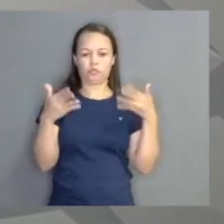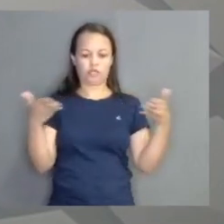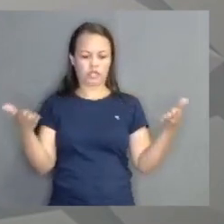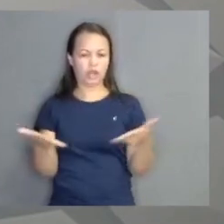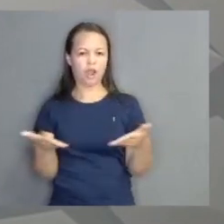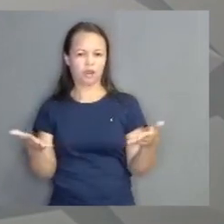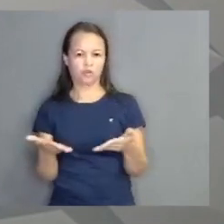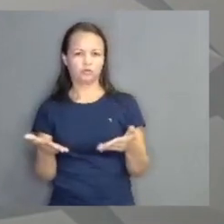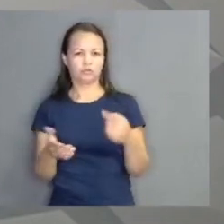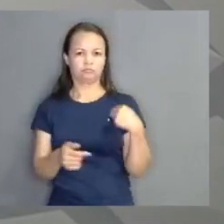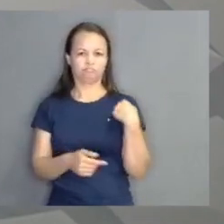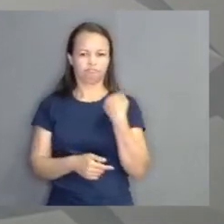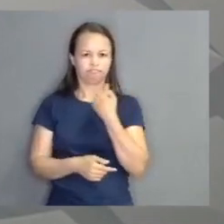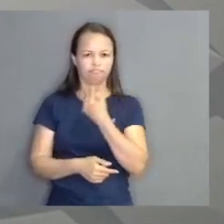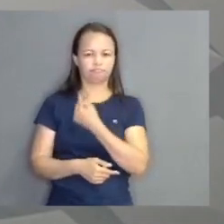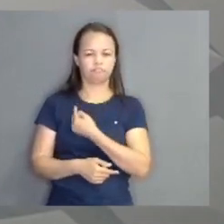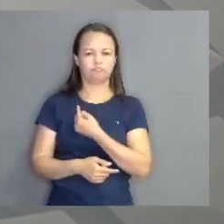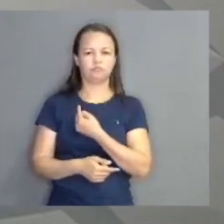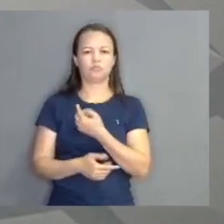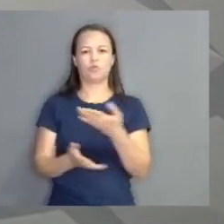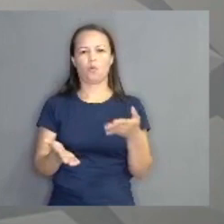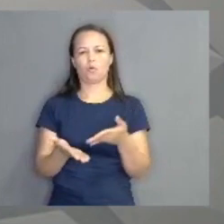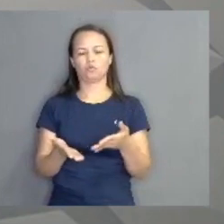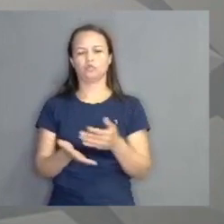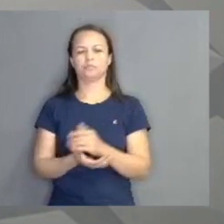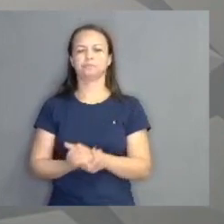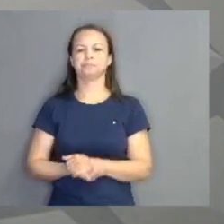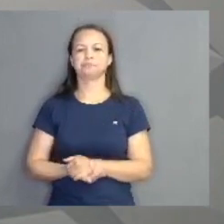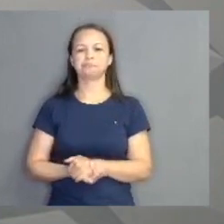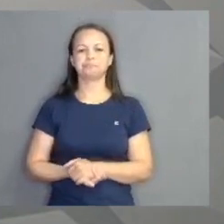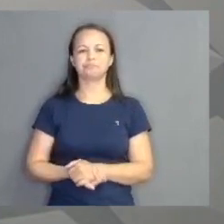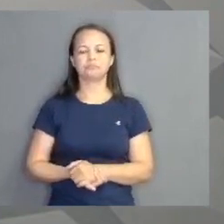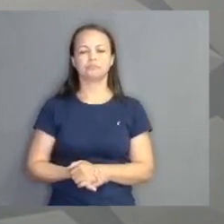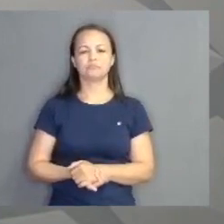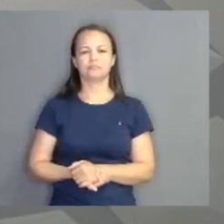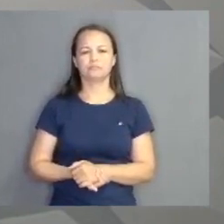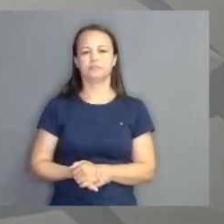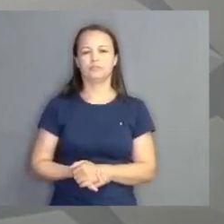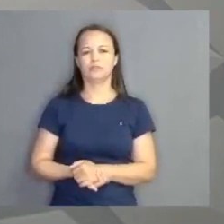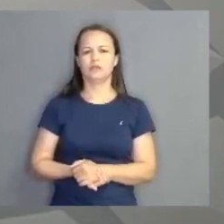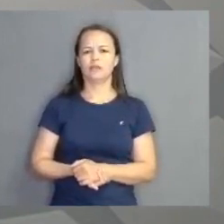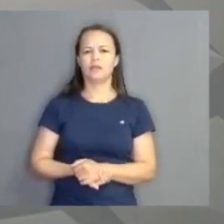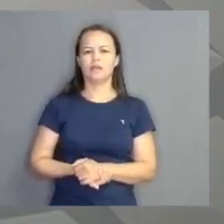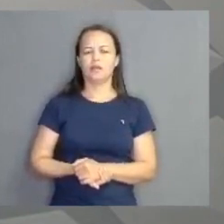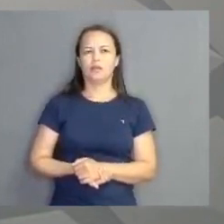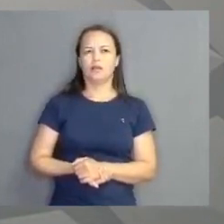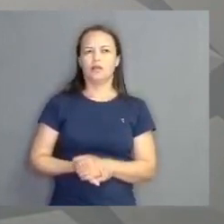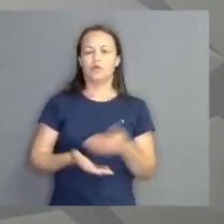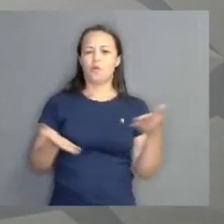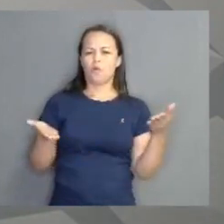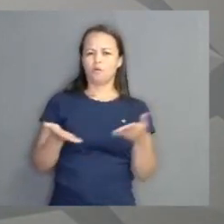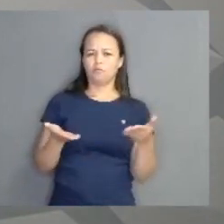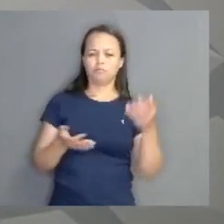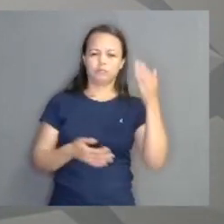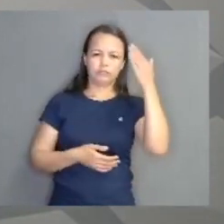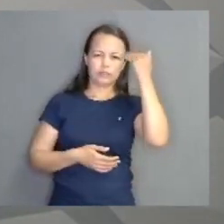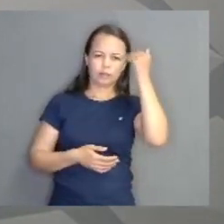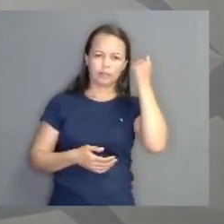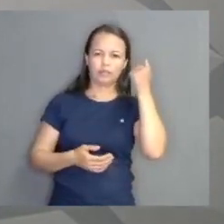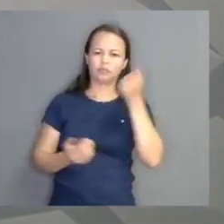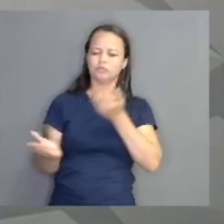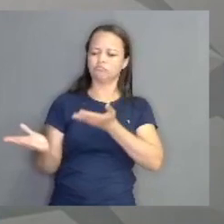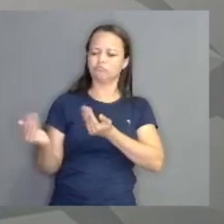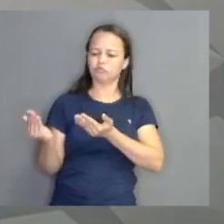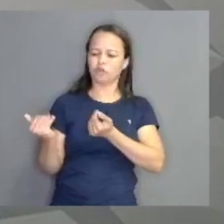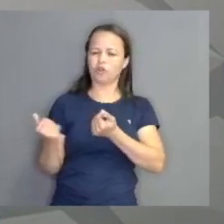acontece na nossa atualidade. Mas hoje sabemos que os jovens têm acesso à internet,